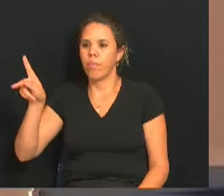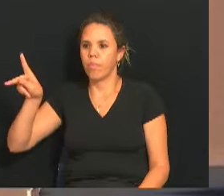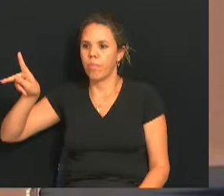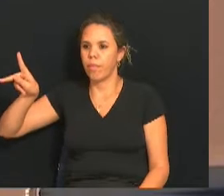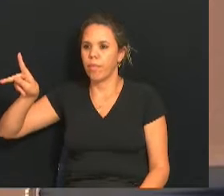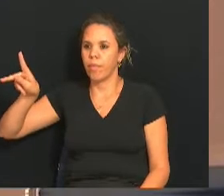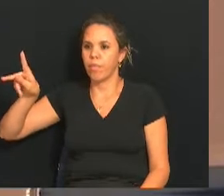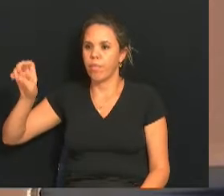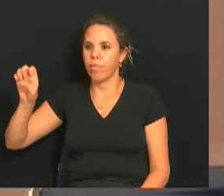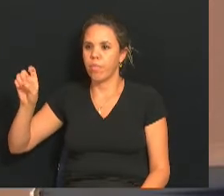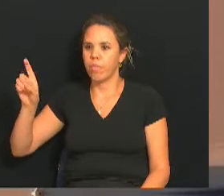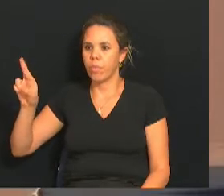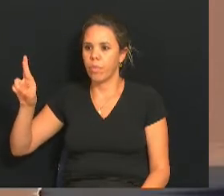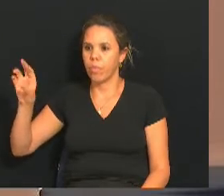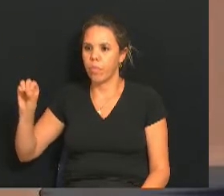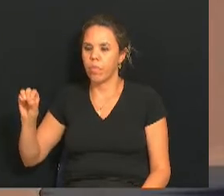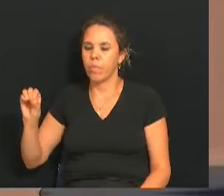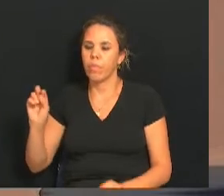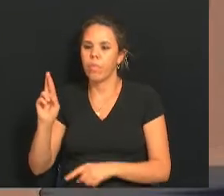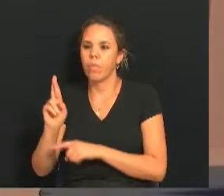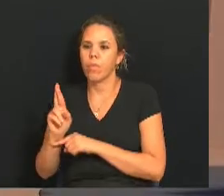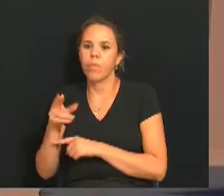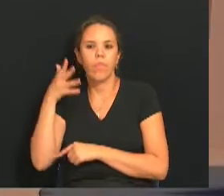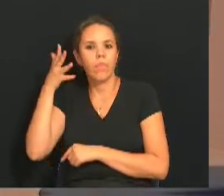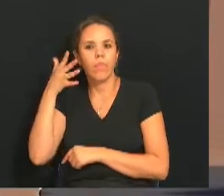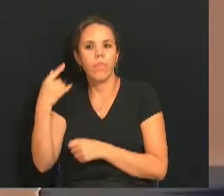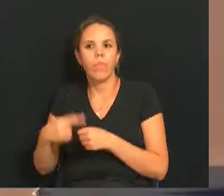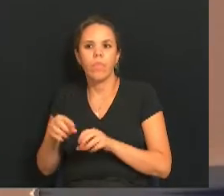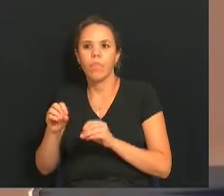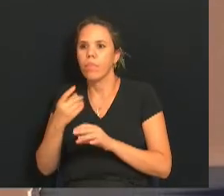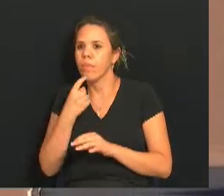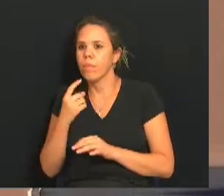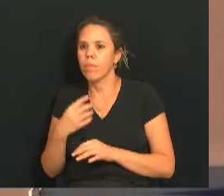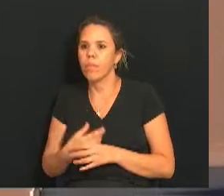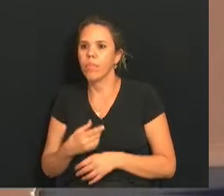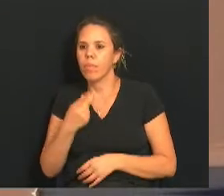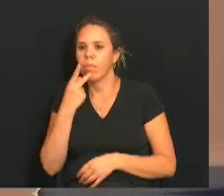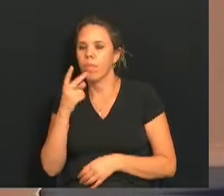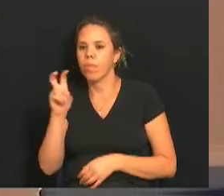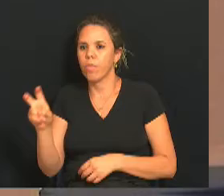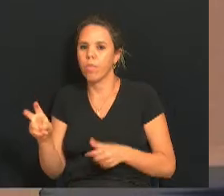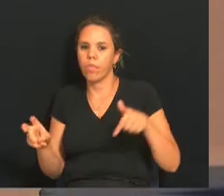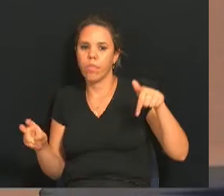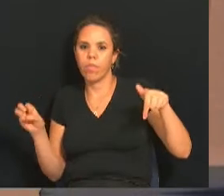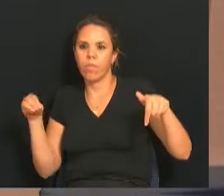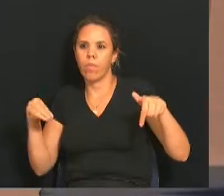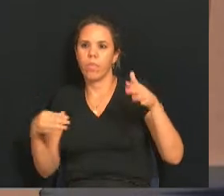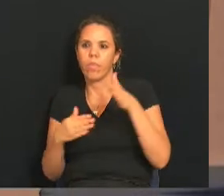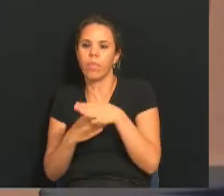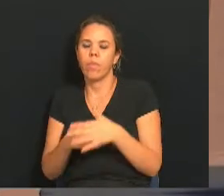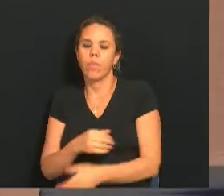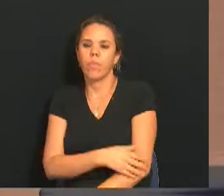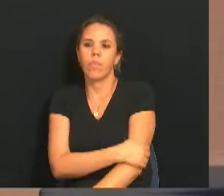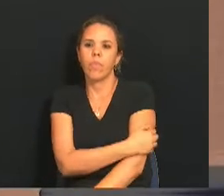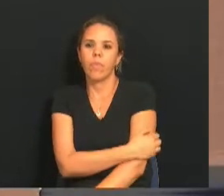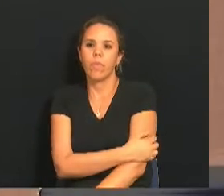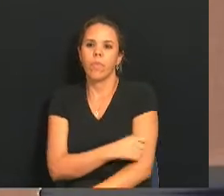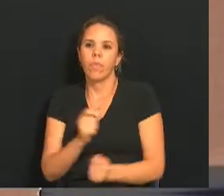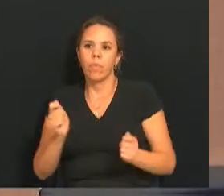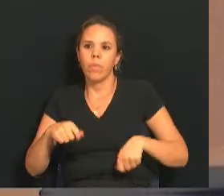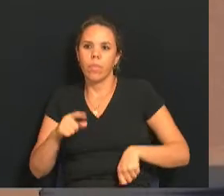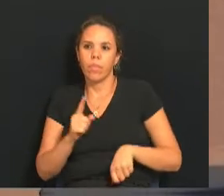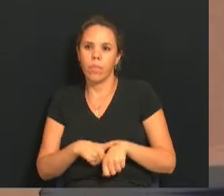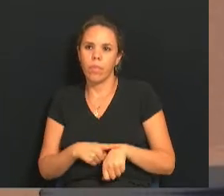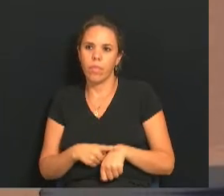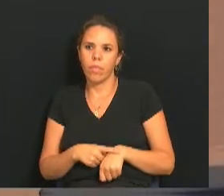Fórum Municipal de Educação. Nós vamos pedir aí para que todo mundo fale em torno de 5 a 7 minutos no máximo, para que a gente possa